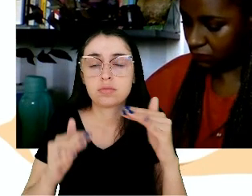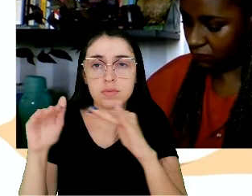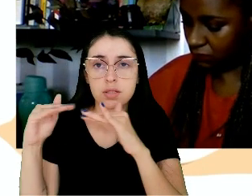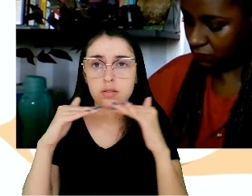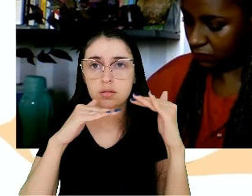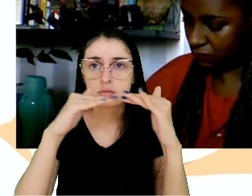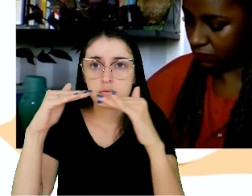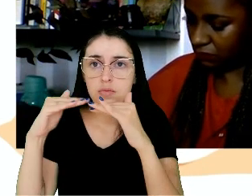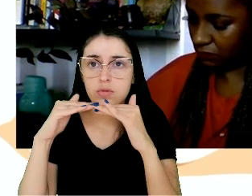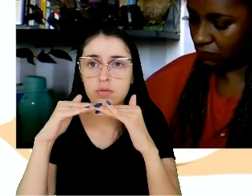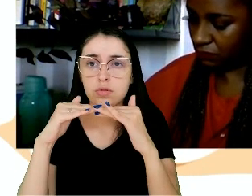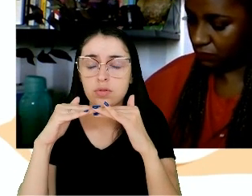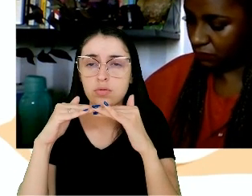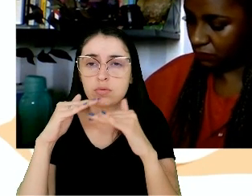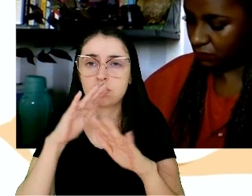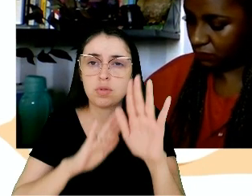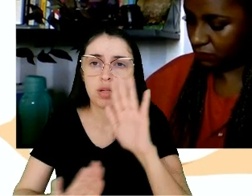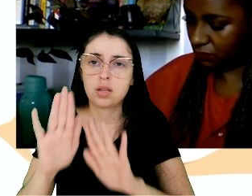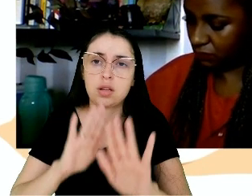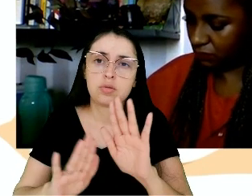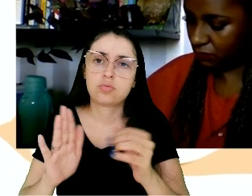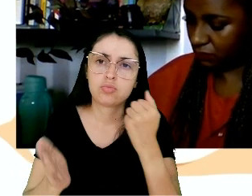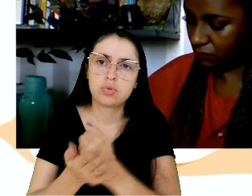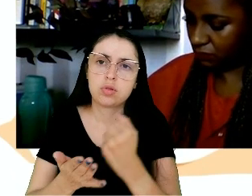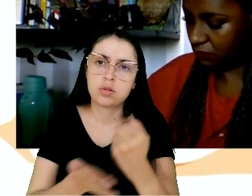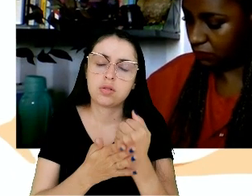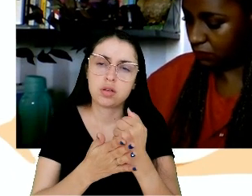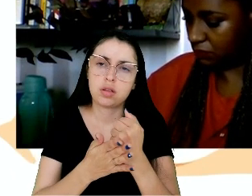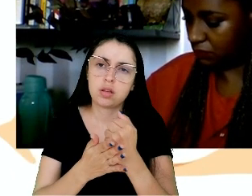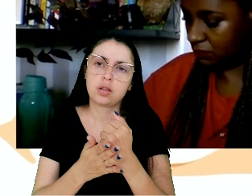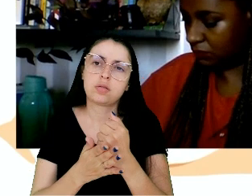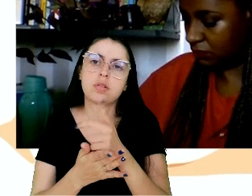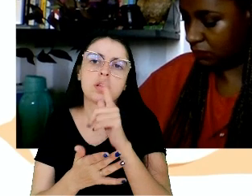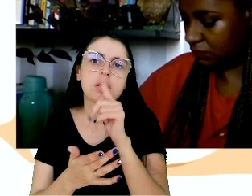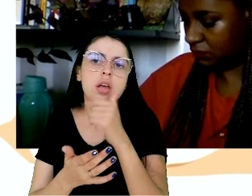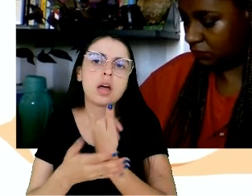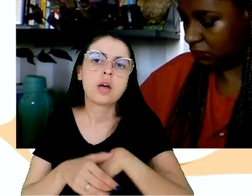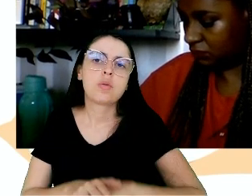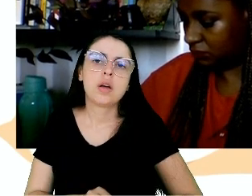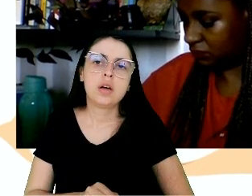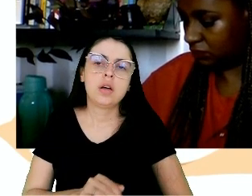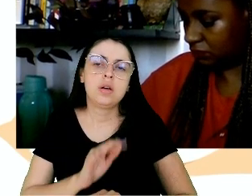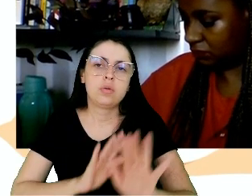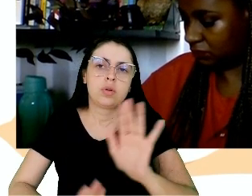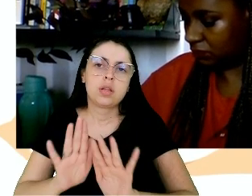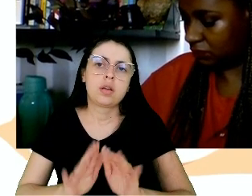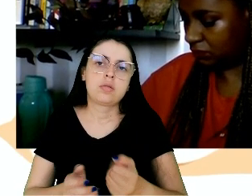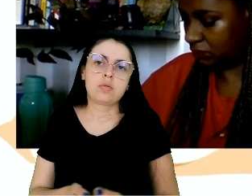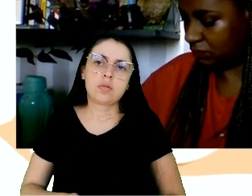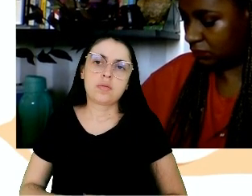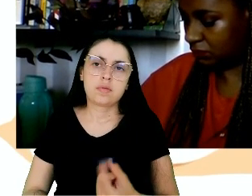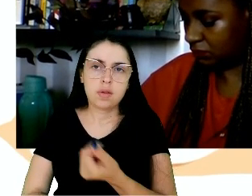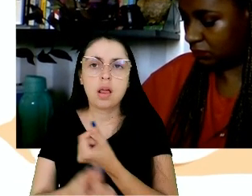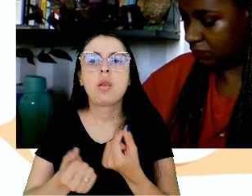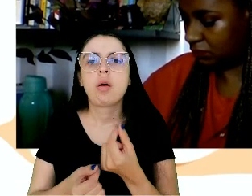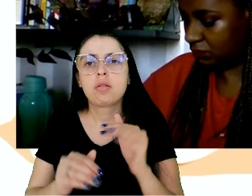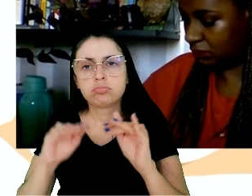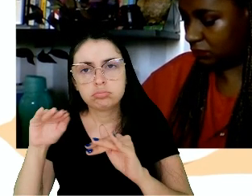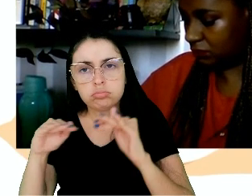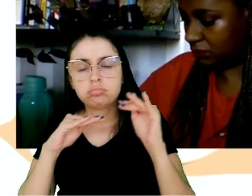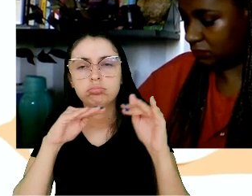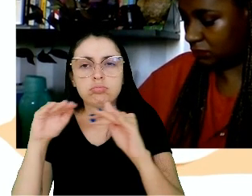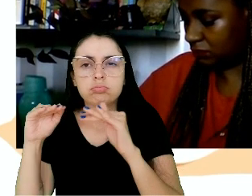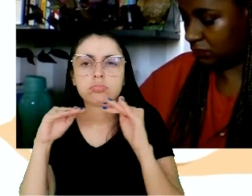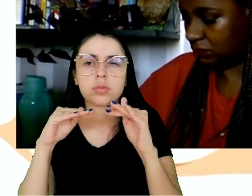e previsibilidade para os contratos de concessão de serviço de saneamento, com uma tarifa equilibrada, controle